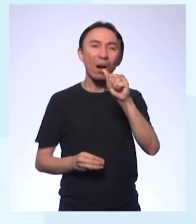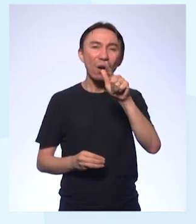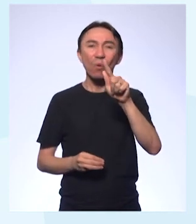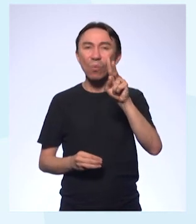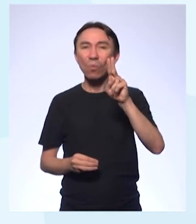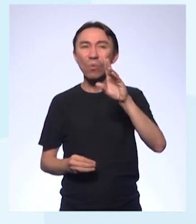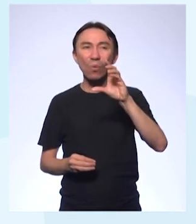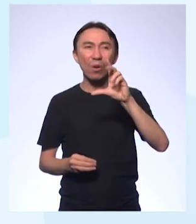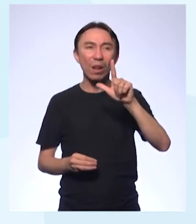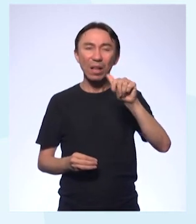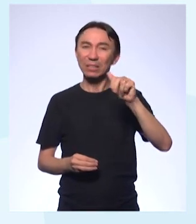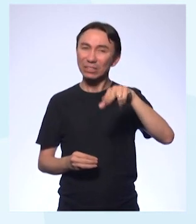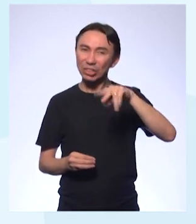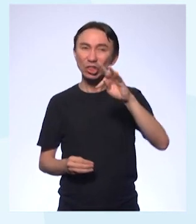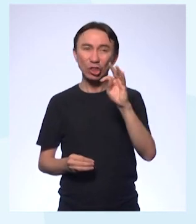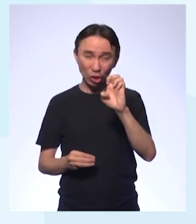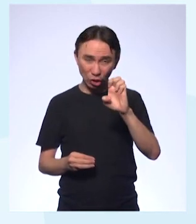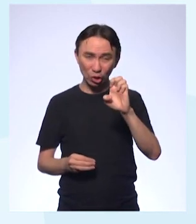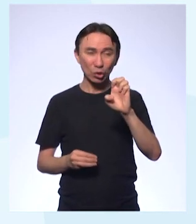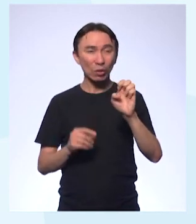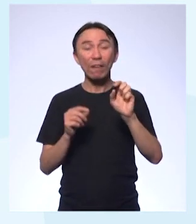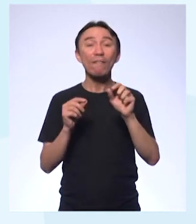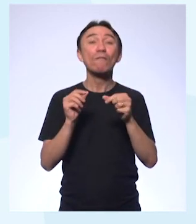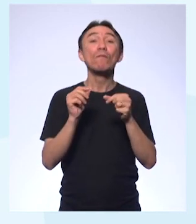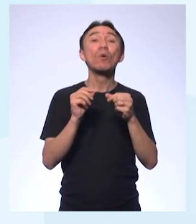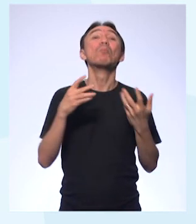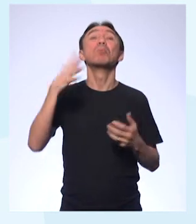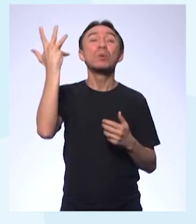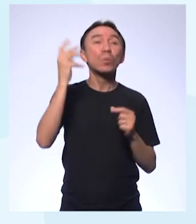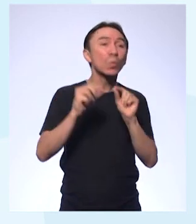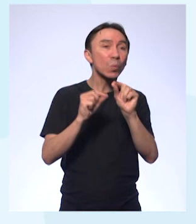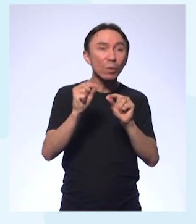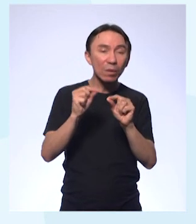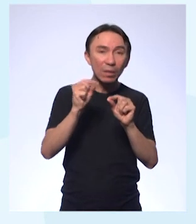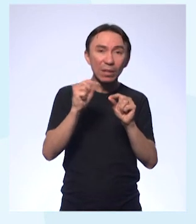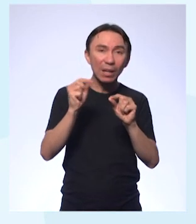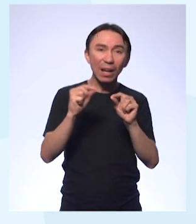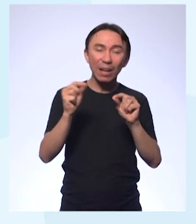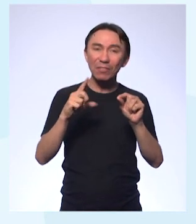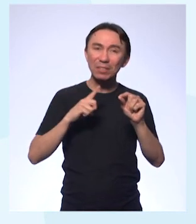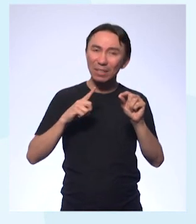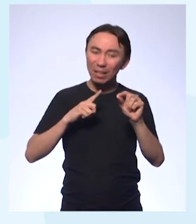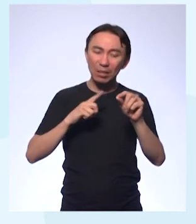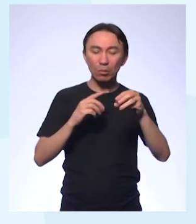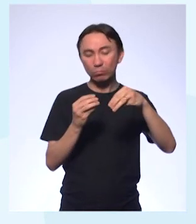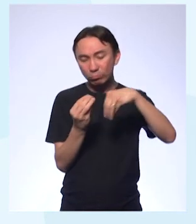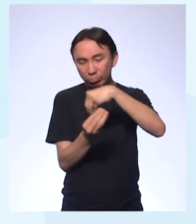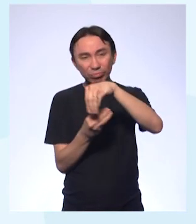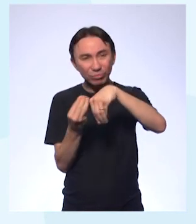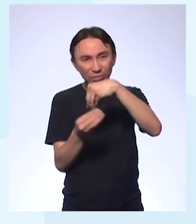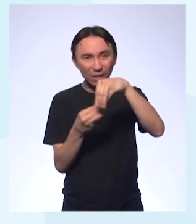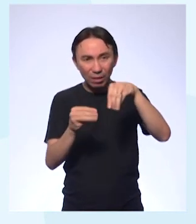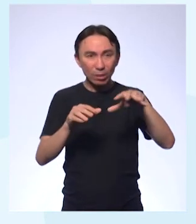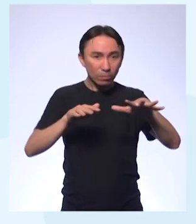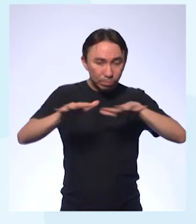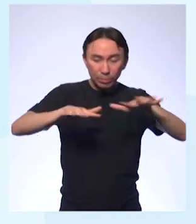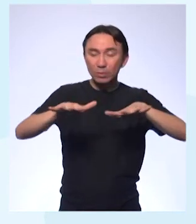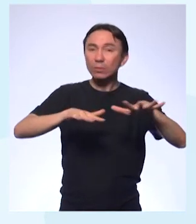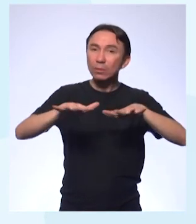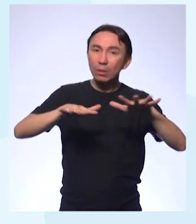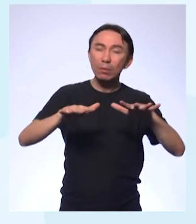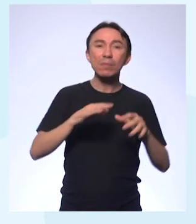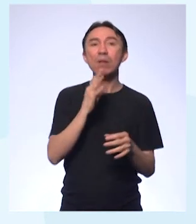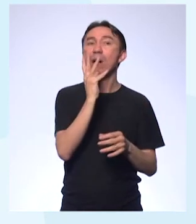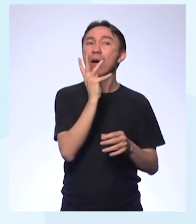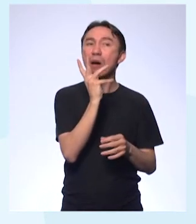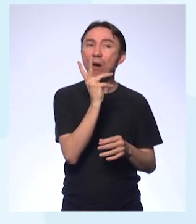vai acontecer? Essa mistura ela vai ser agitada lentamente, de modo que vai provocar o quê? A formação